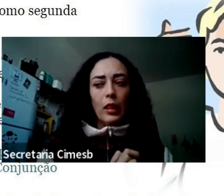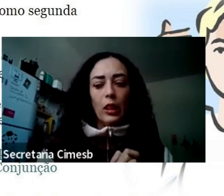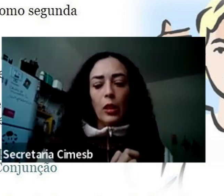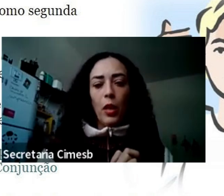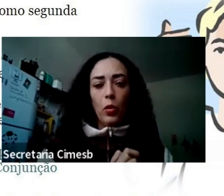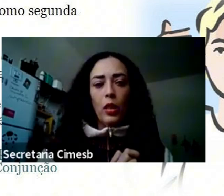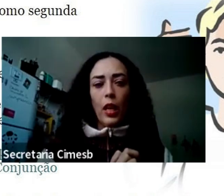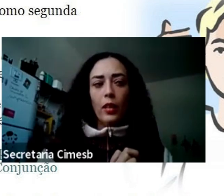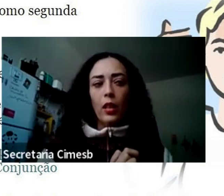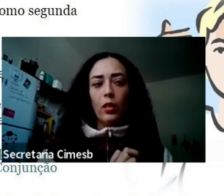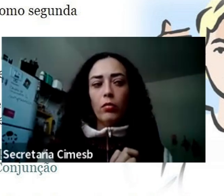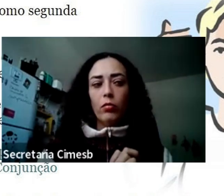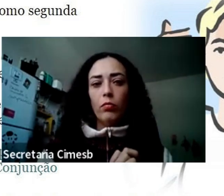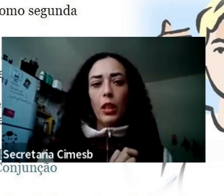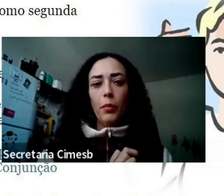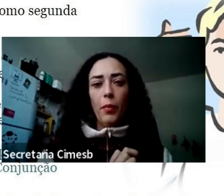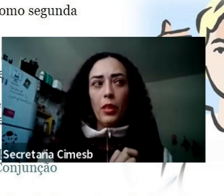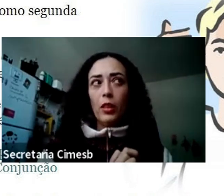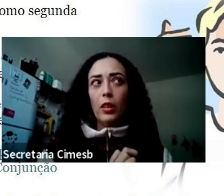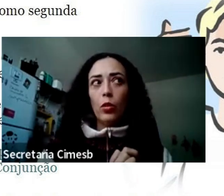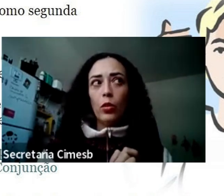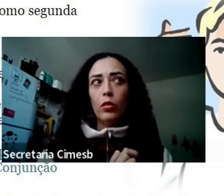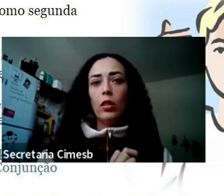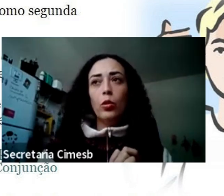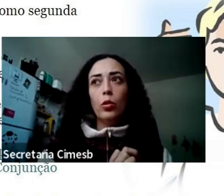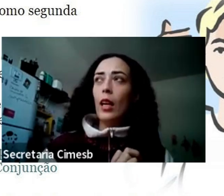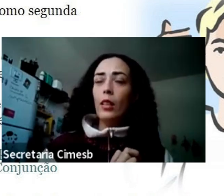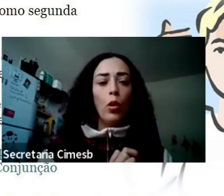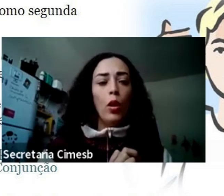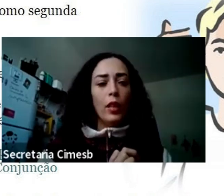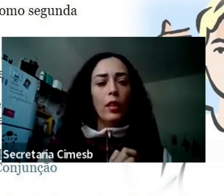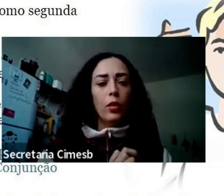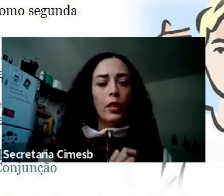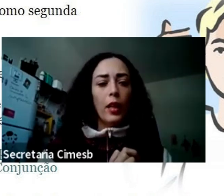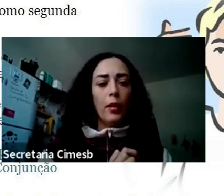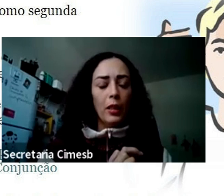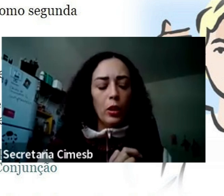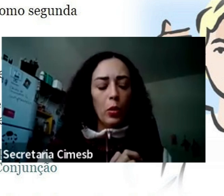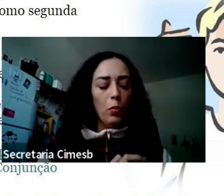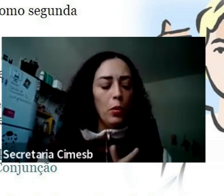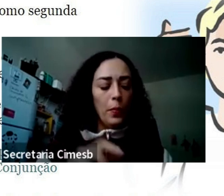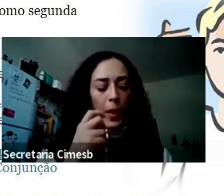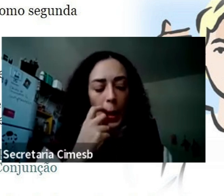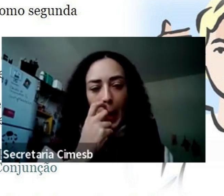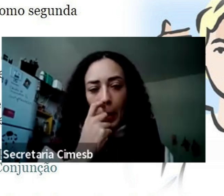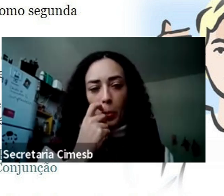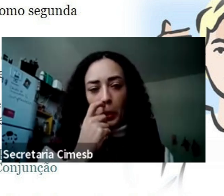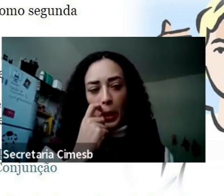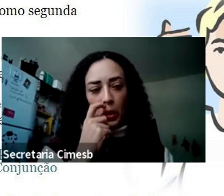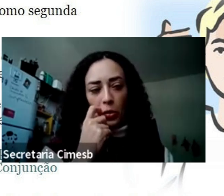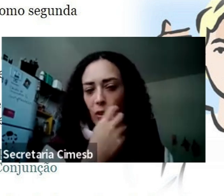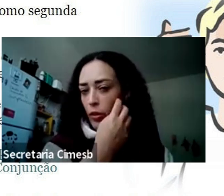luta. Se a gente tem uma consciência minimamente assim, ó, da história, historicamente, como